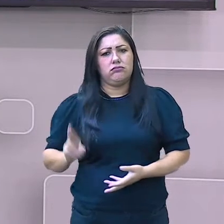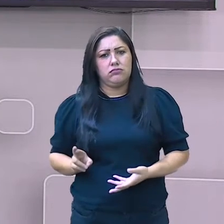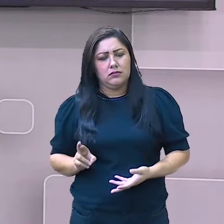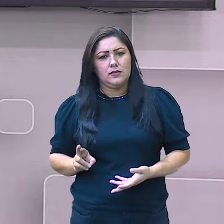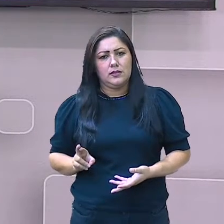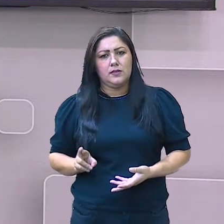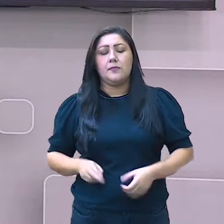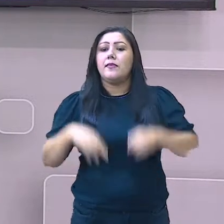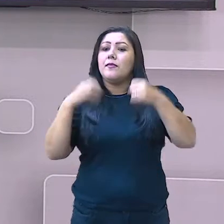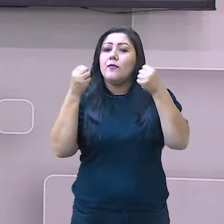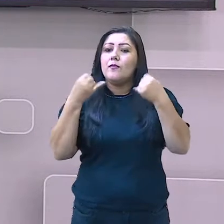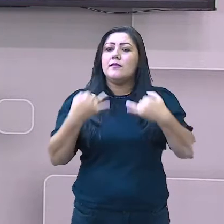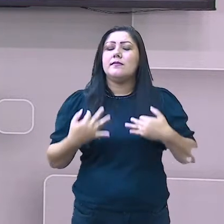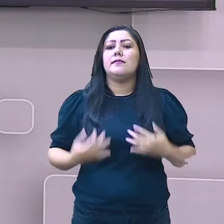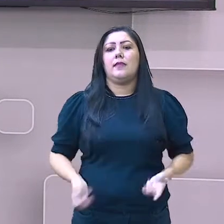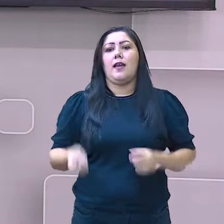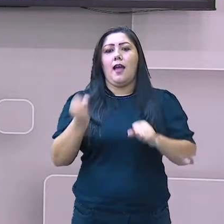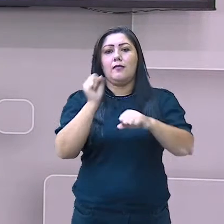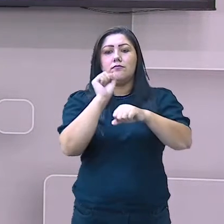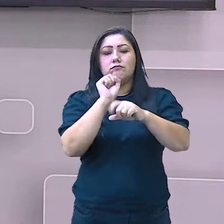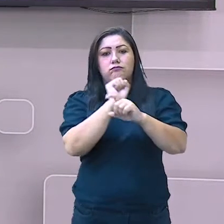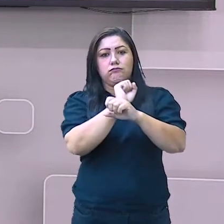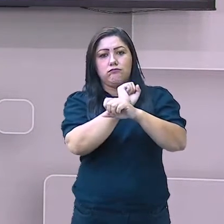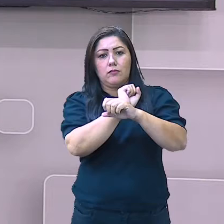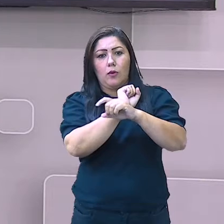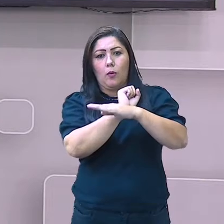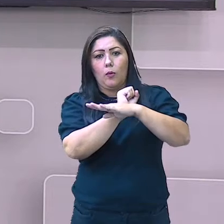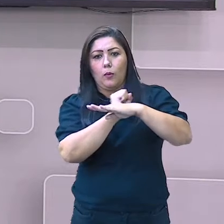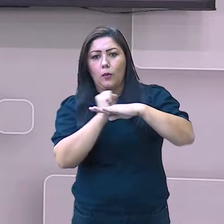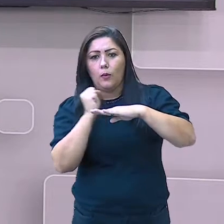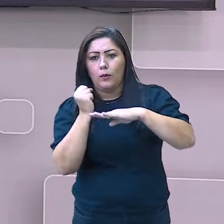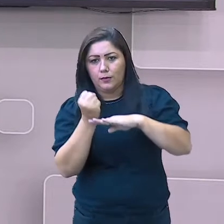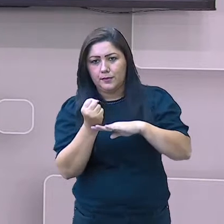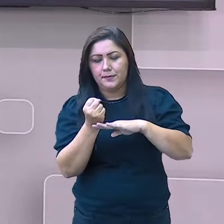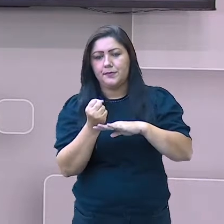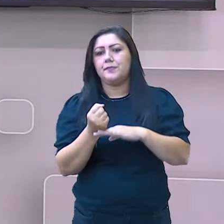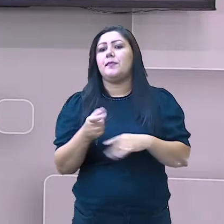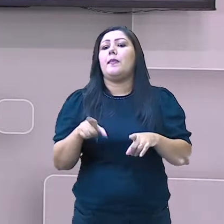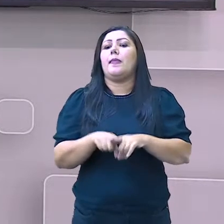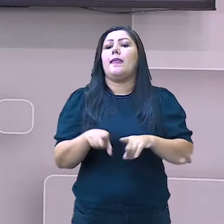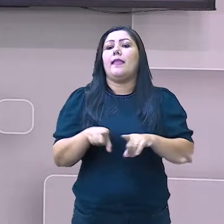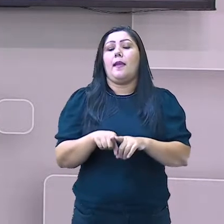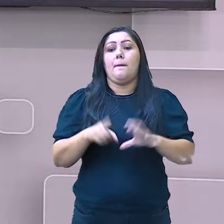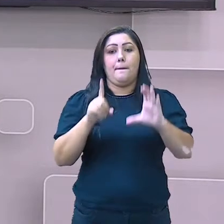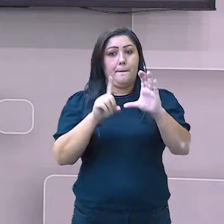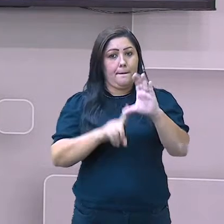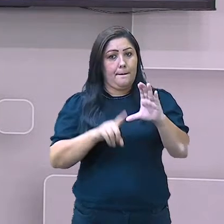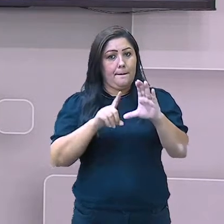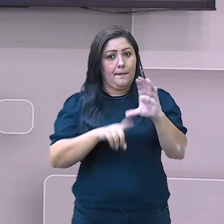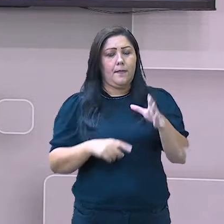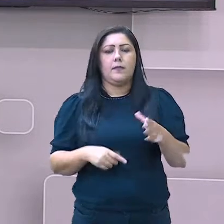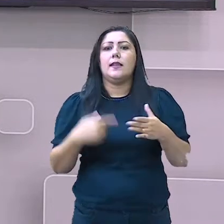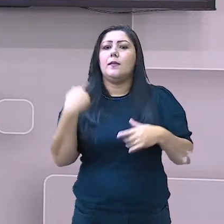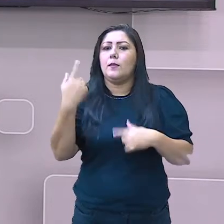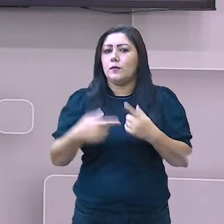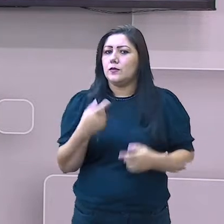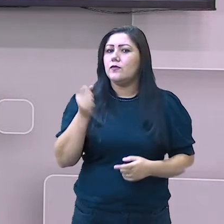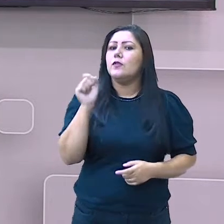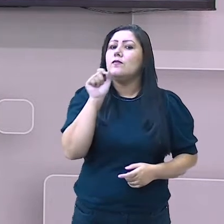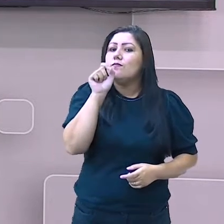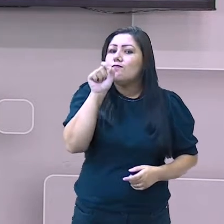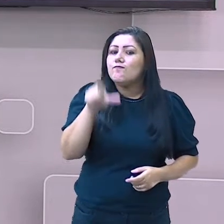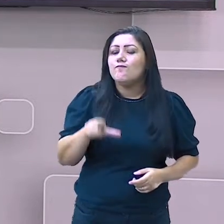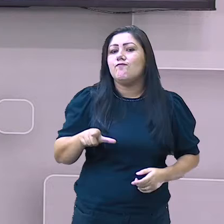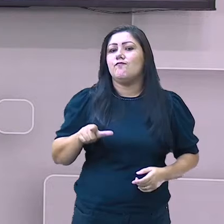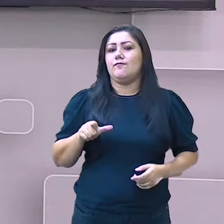o socialismo. E depois eu vou fazer uma crítica, mas para vocês refletirem sobre